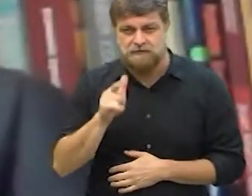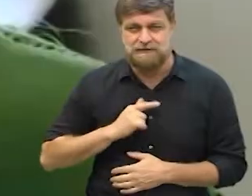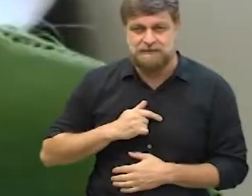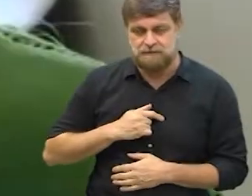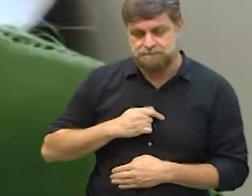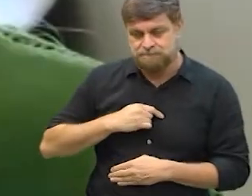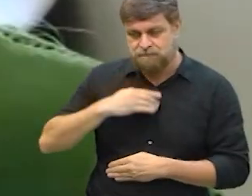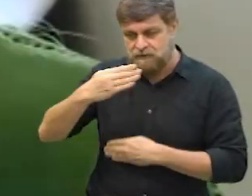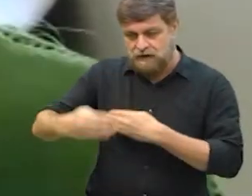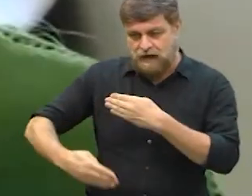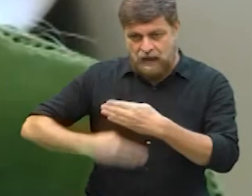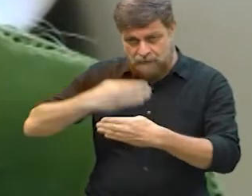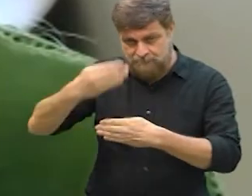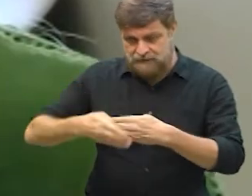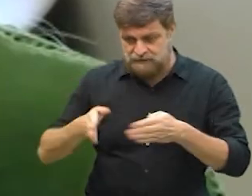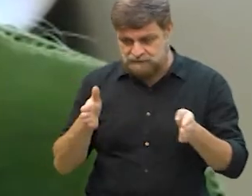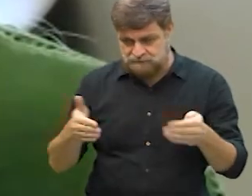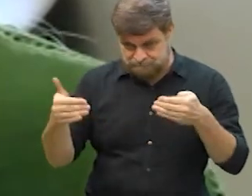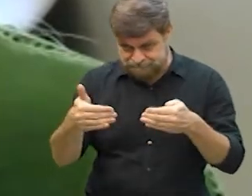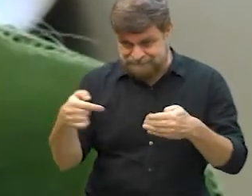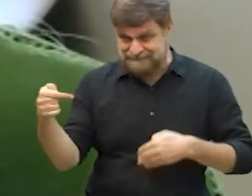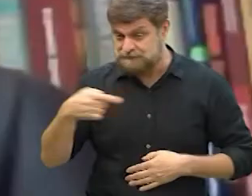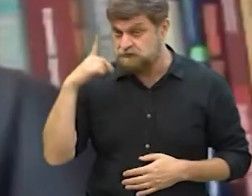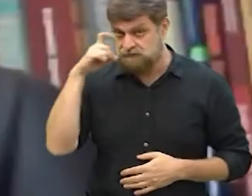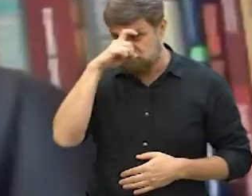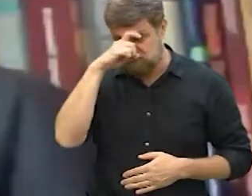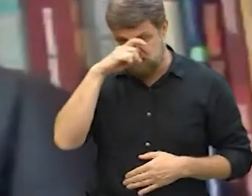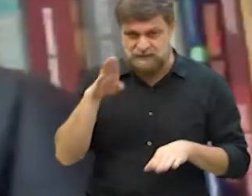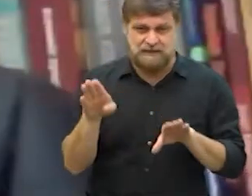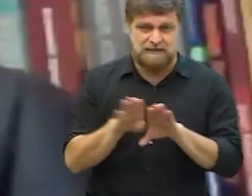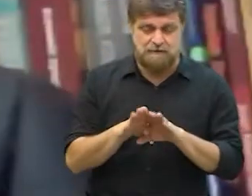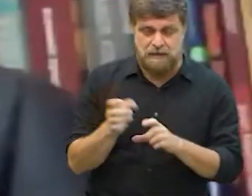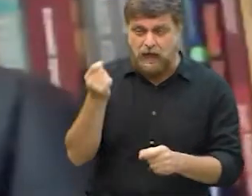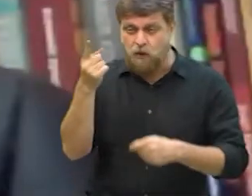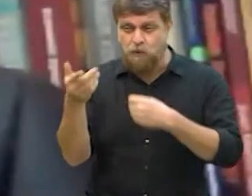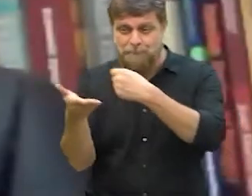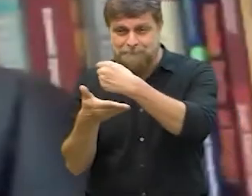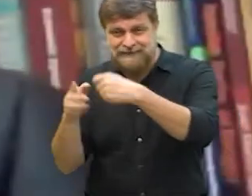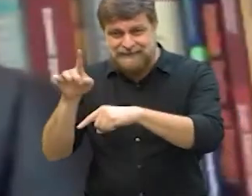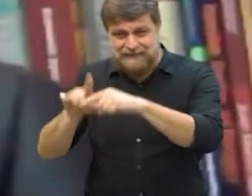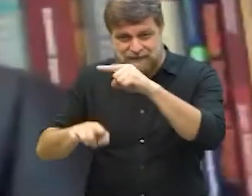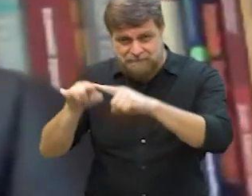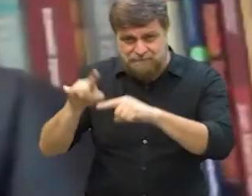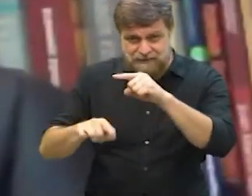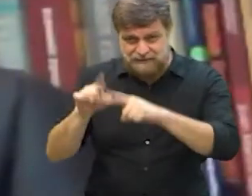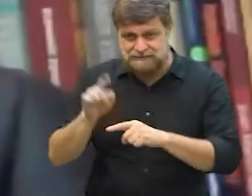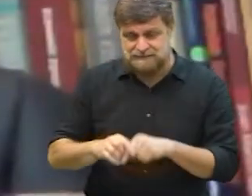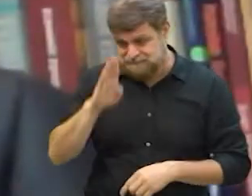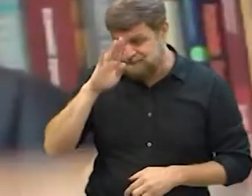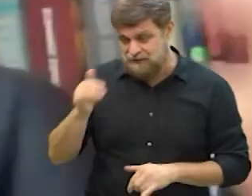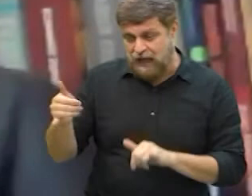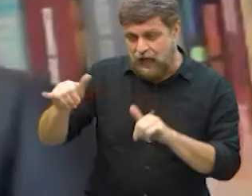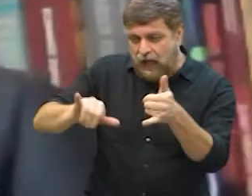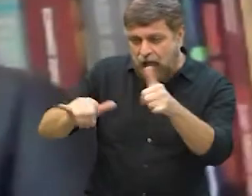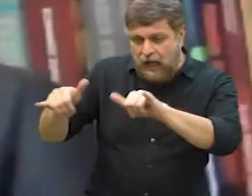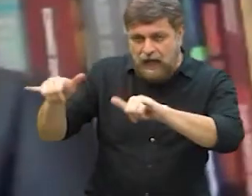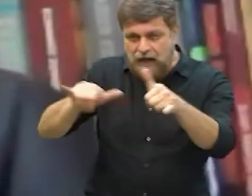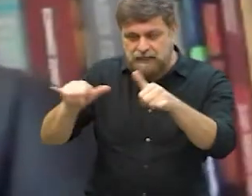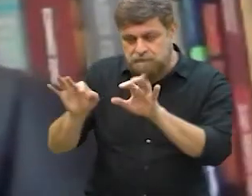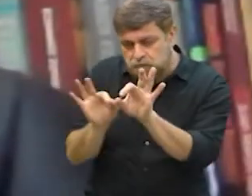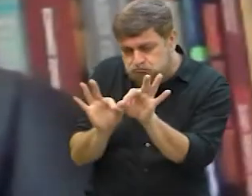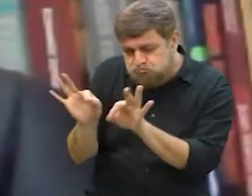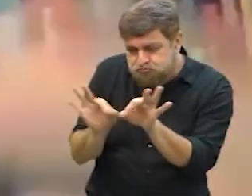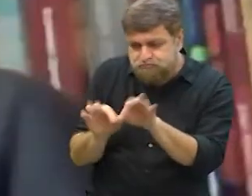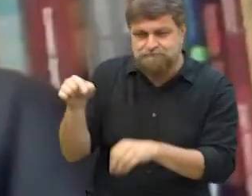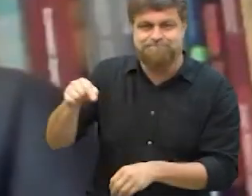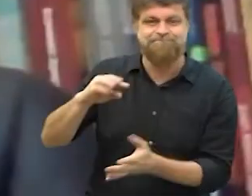nós temos dificuldade em embalagens, temos dificuldade em alguns insumos, né? Principalmente a parte